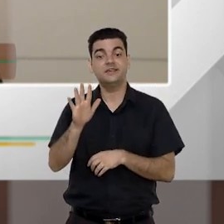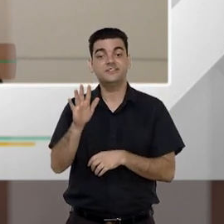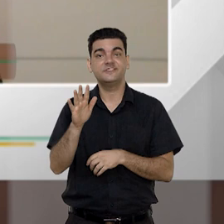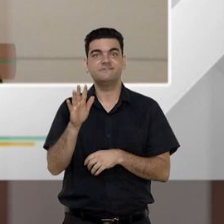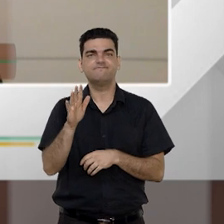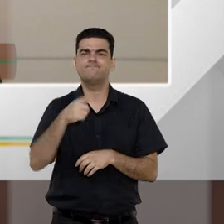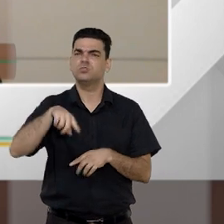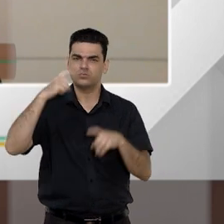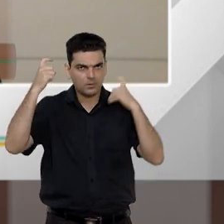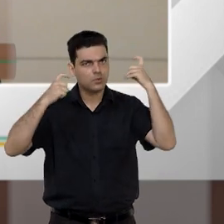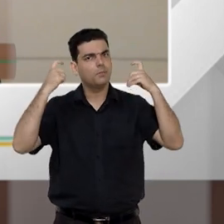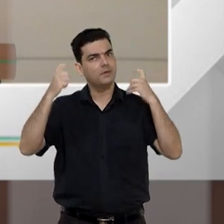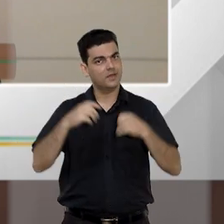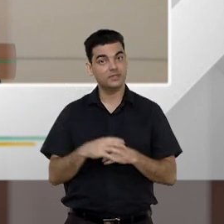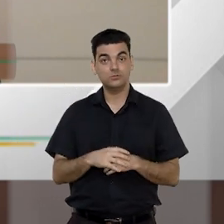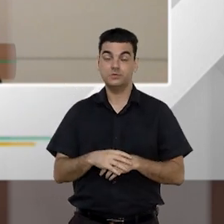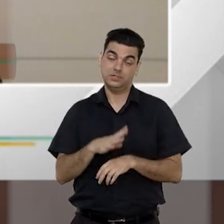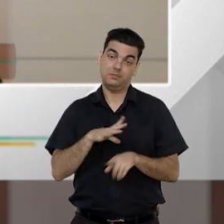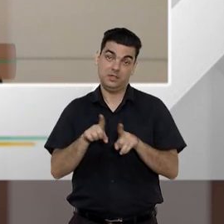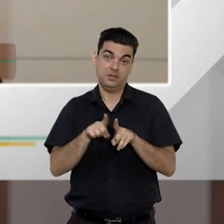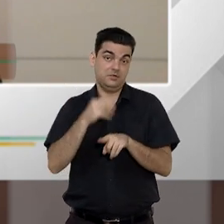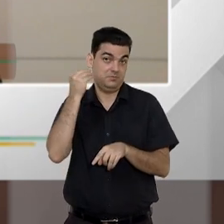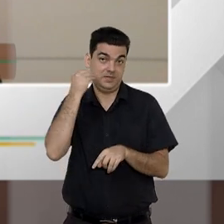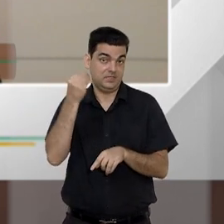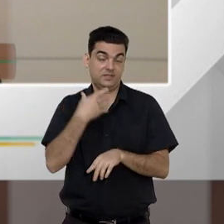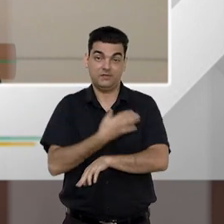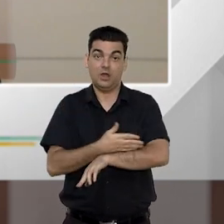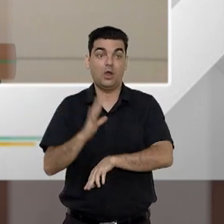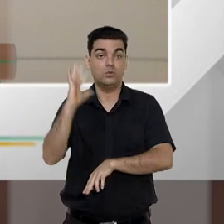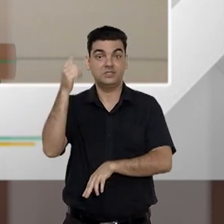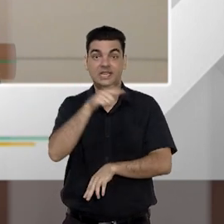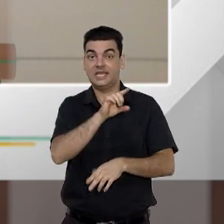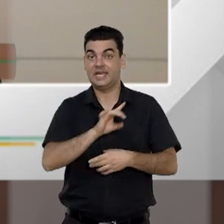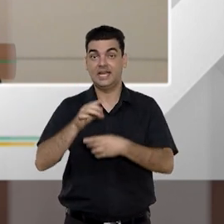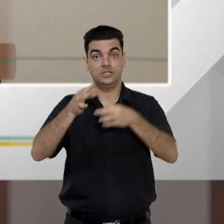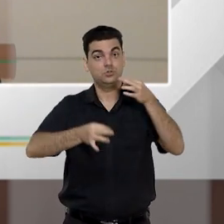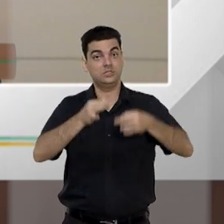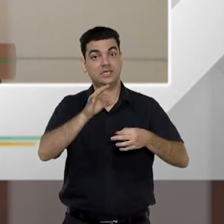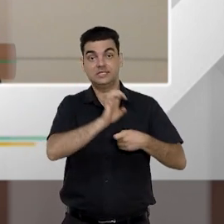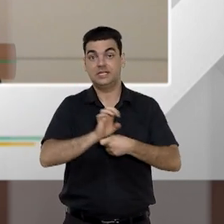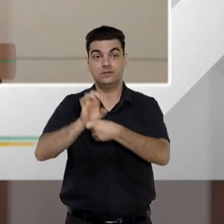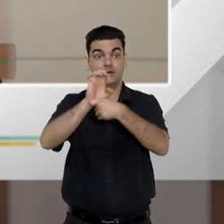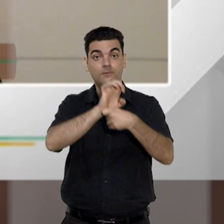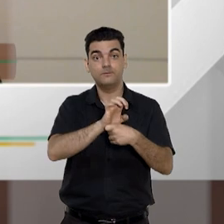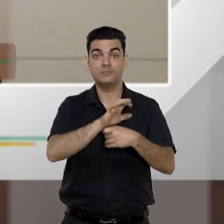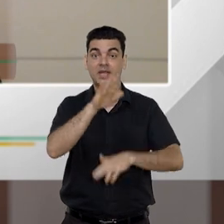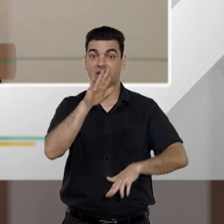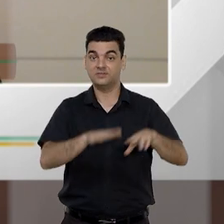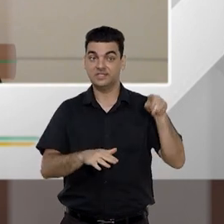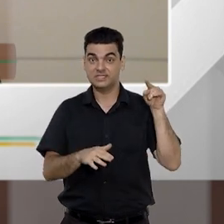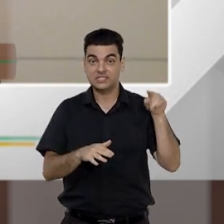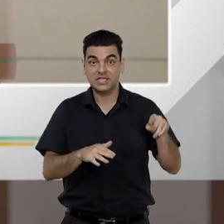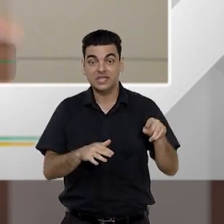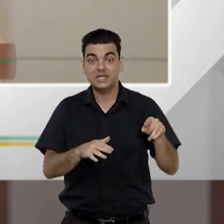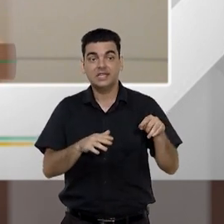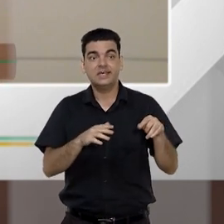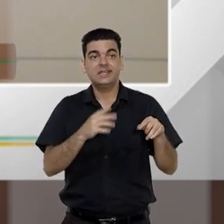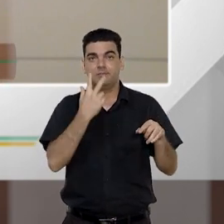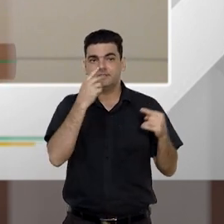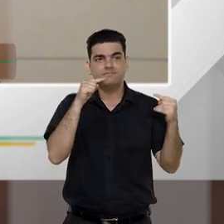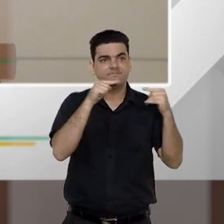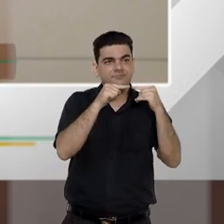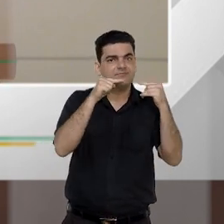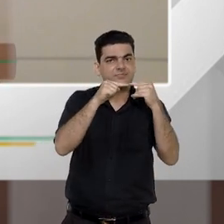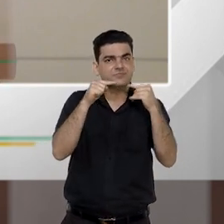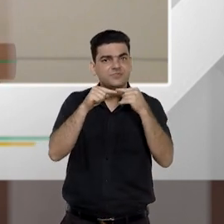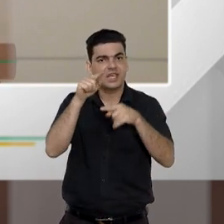Estadual, e claro, é aquela preocupação, até pela experiência que estava ocorrendo nos juizados estaduais, de nem sempre os juizados